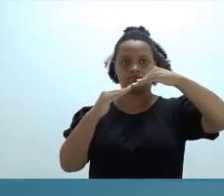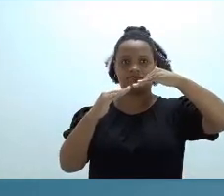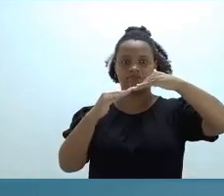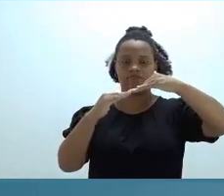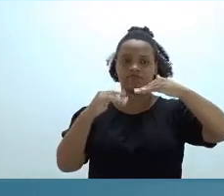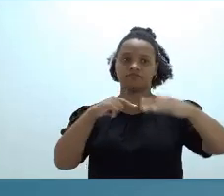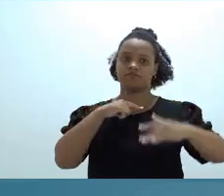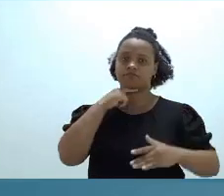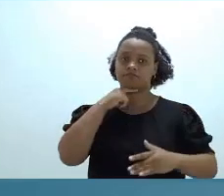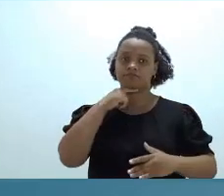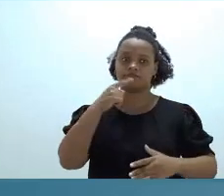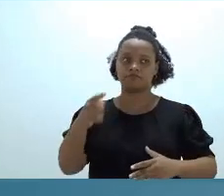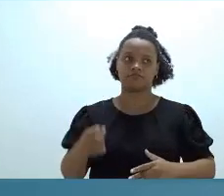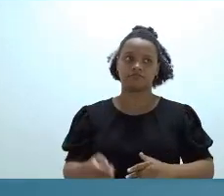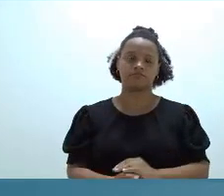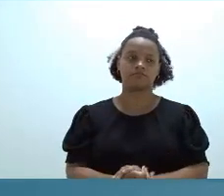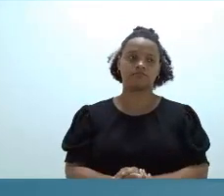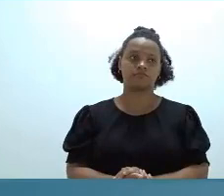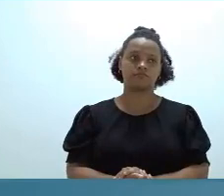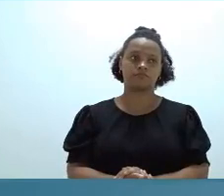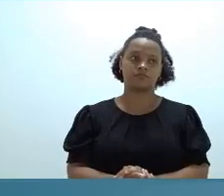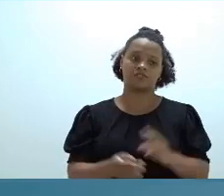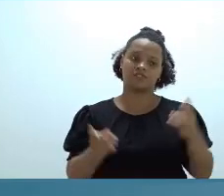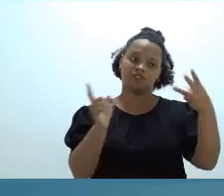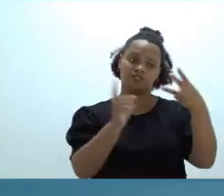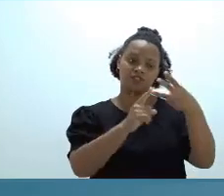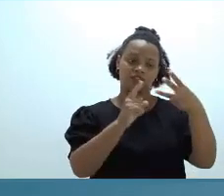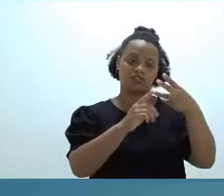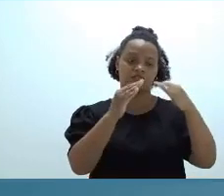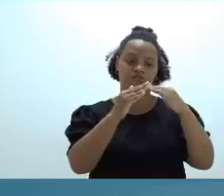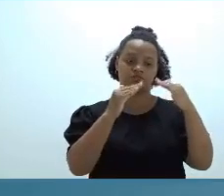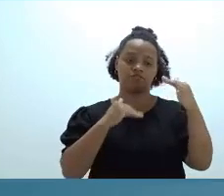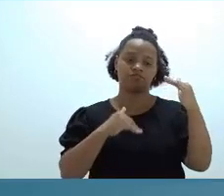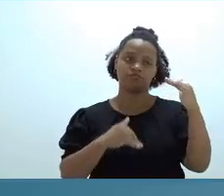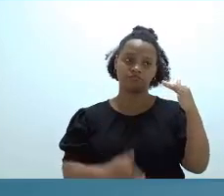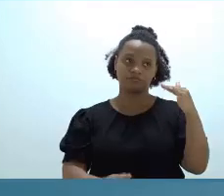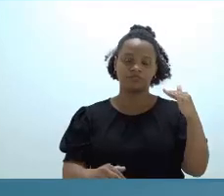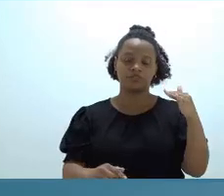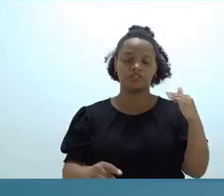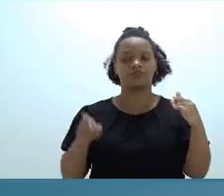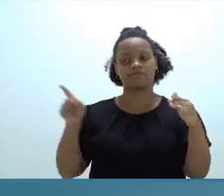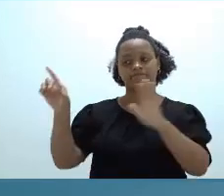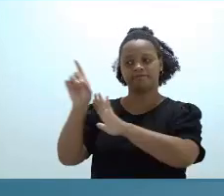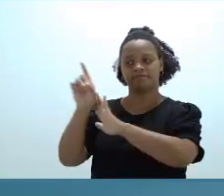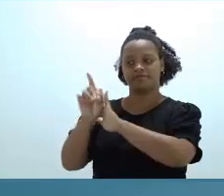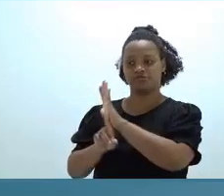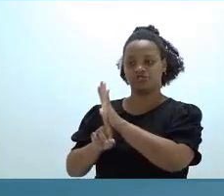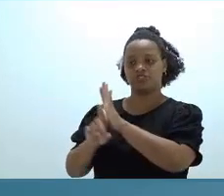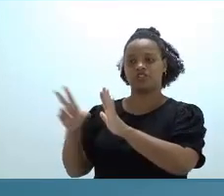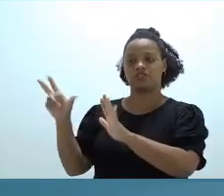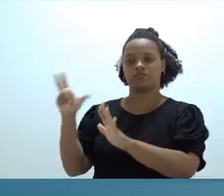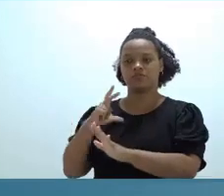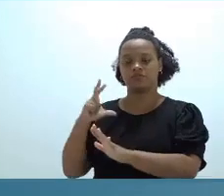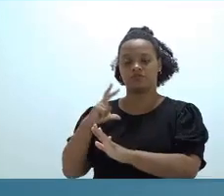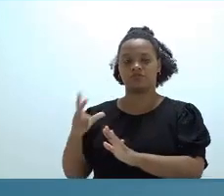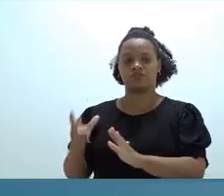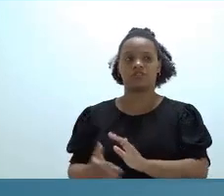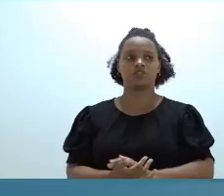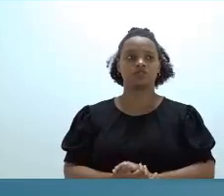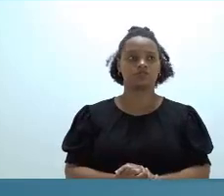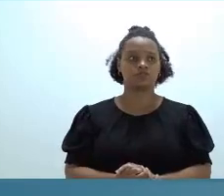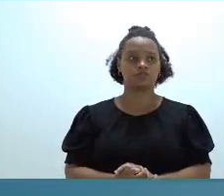da subordinação, está diante de um caso de direito privado. E a questão